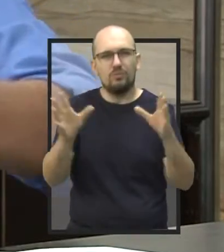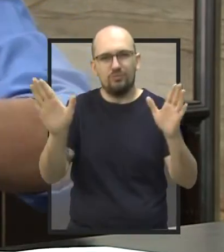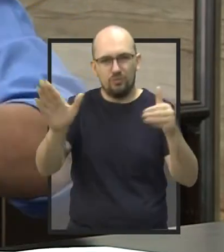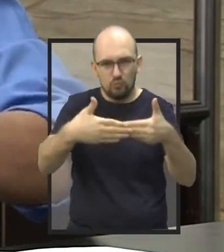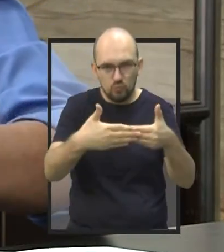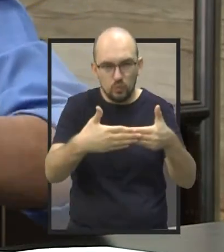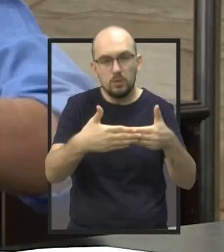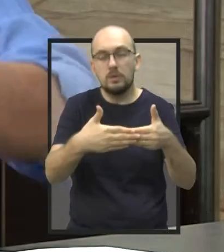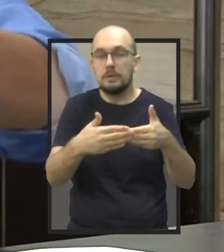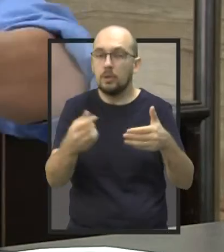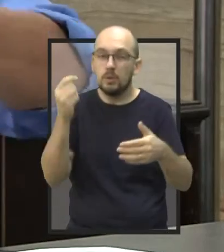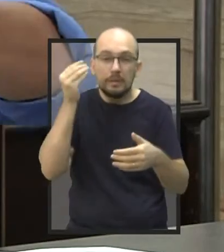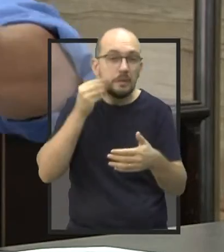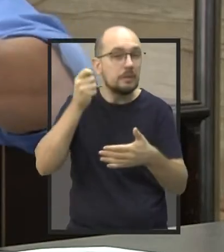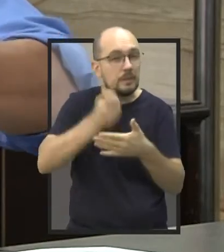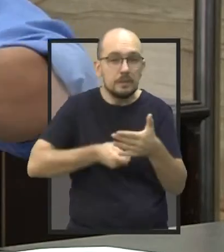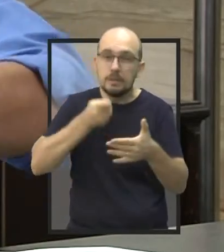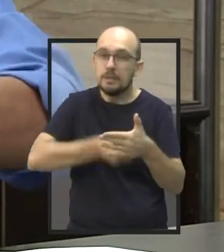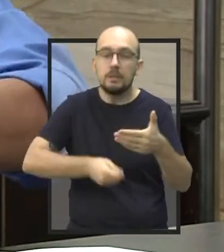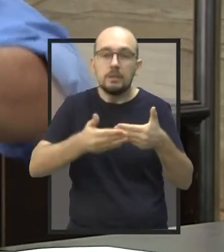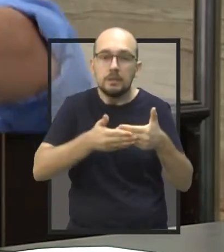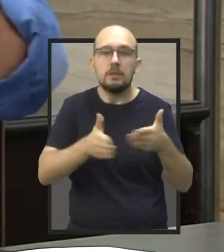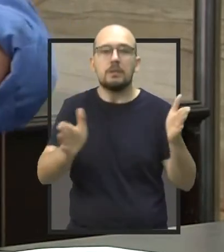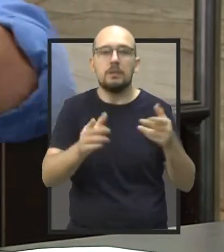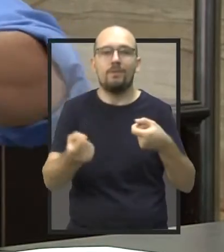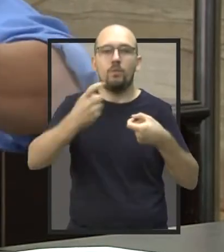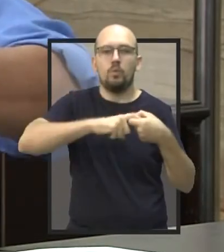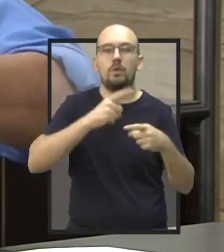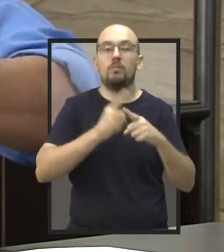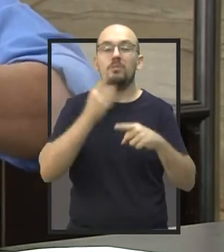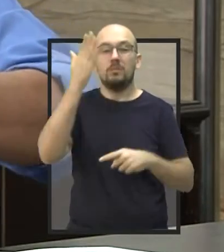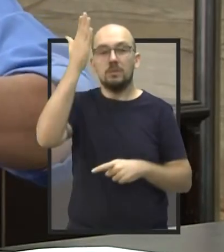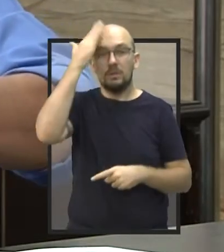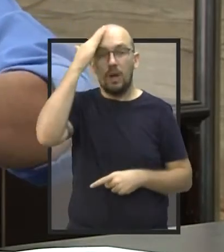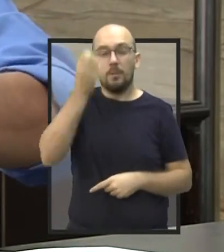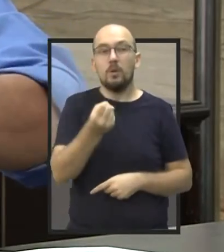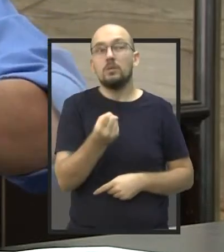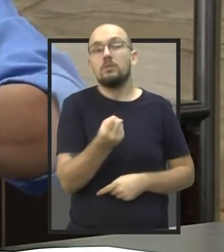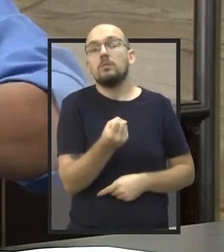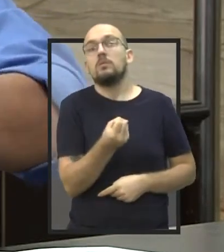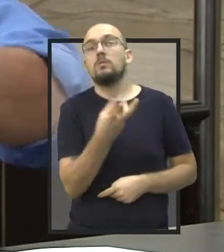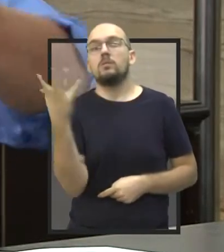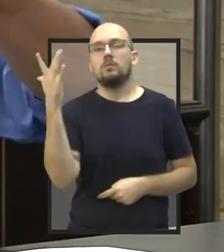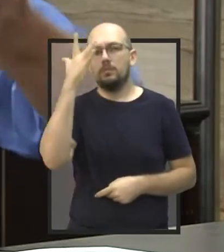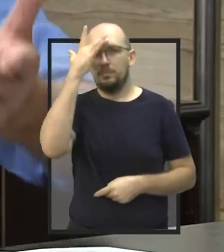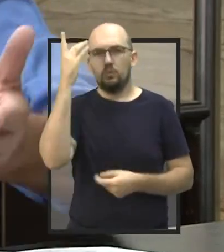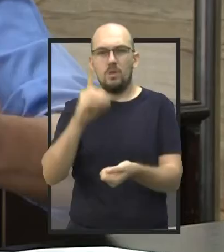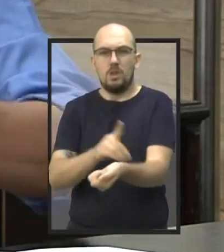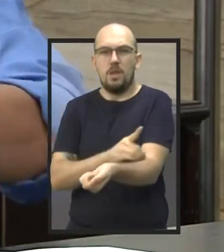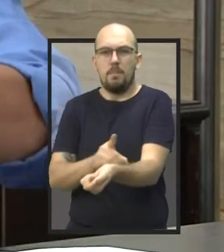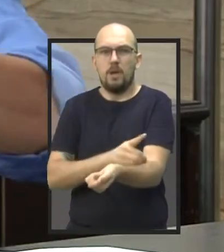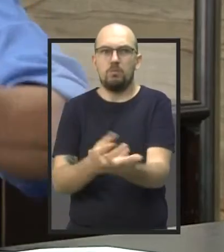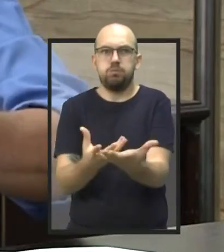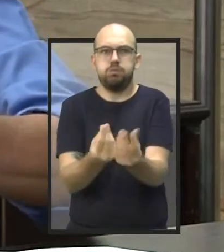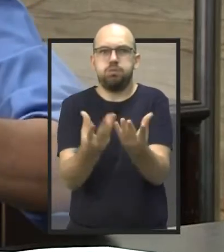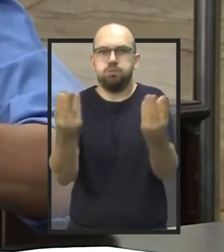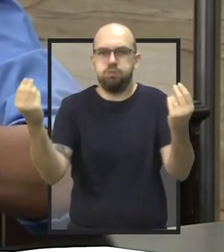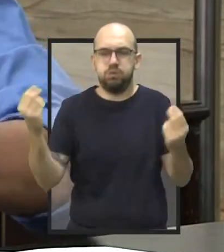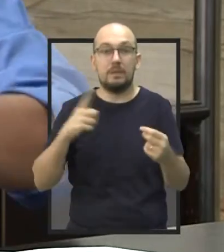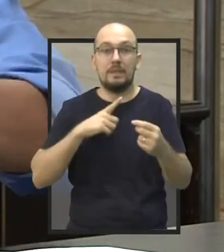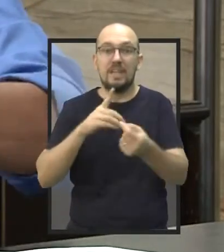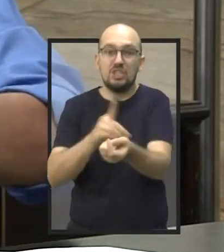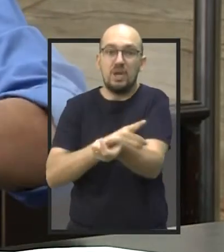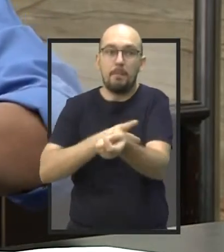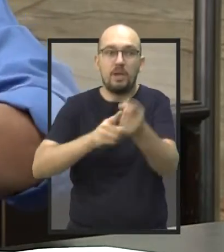eu quero comentar sobre isso, mas estamos trabalhando porque sabemos que o número de pessoas diabéticas de nossa cidade é muito grande, tem vários tipos de